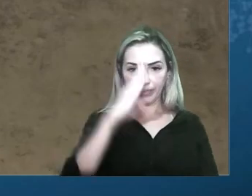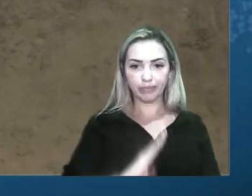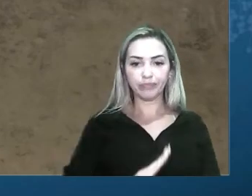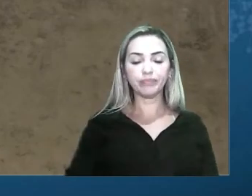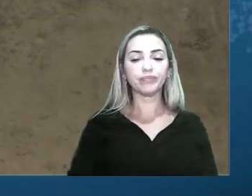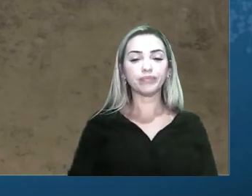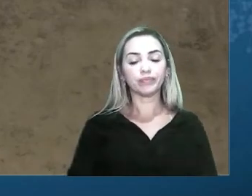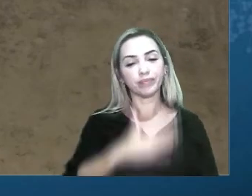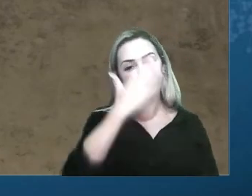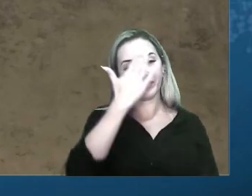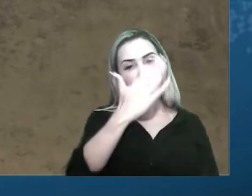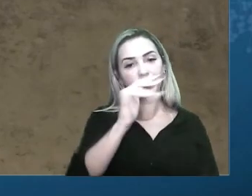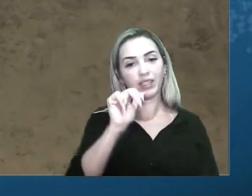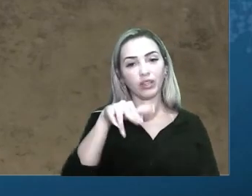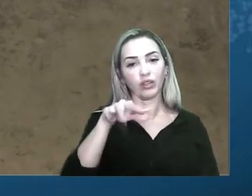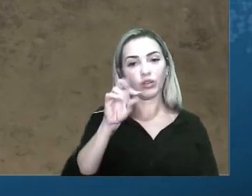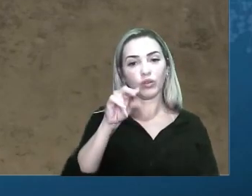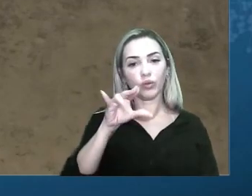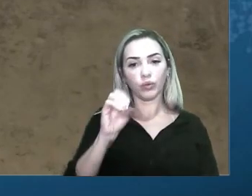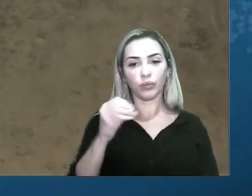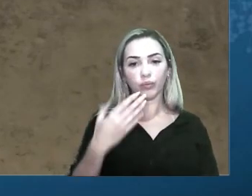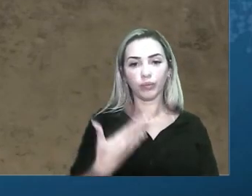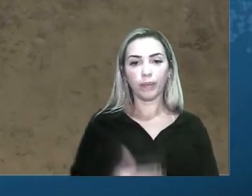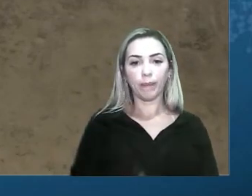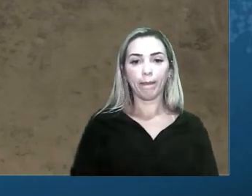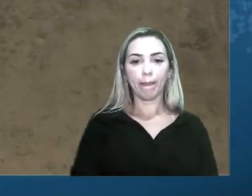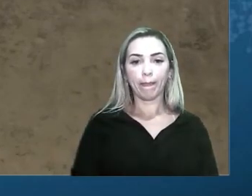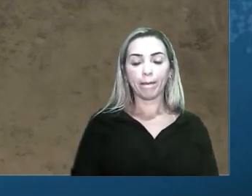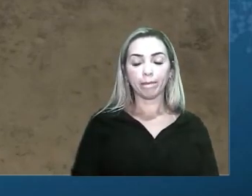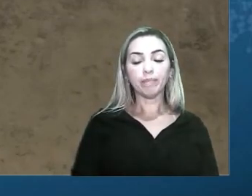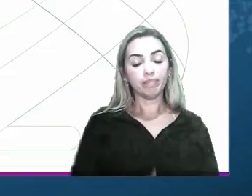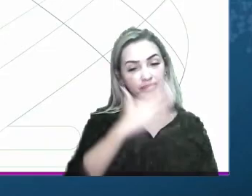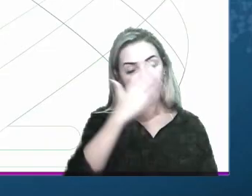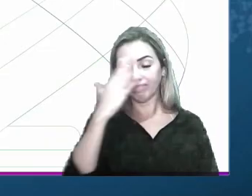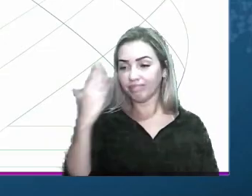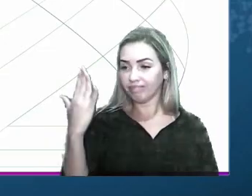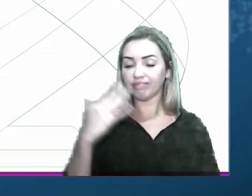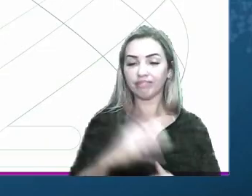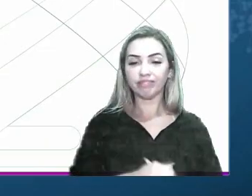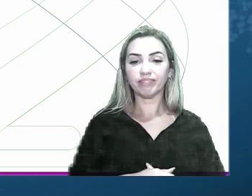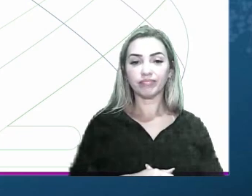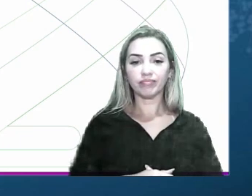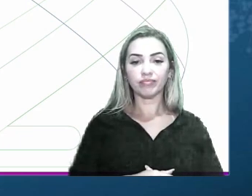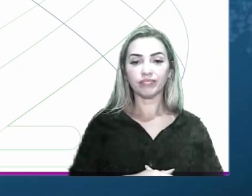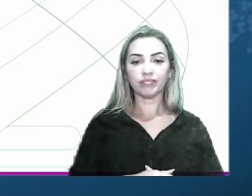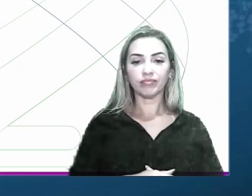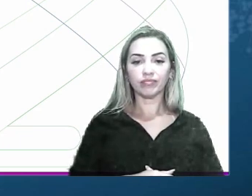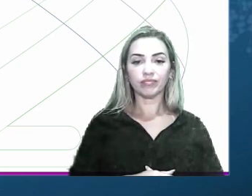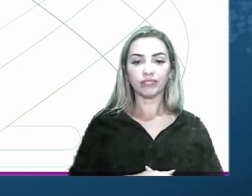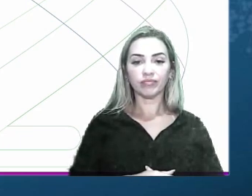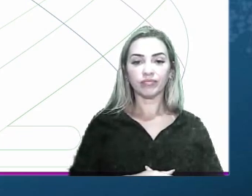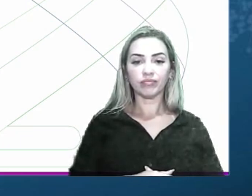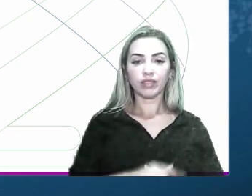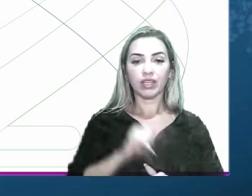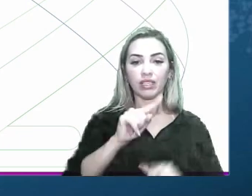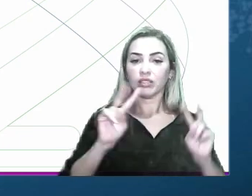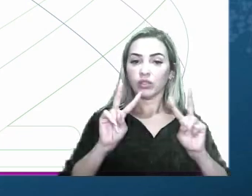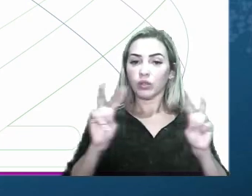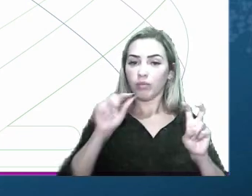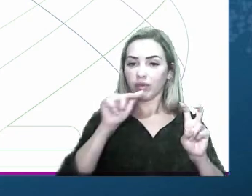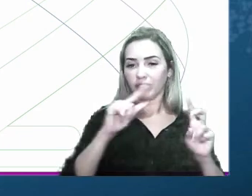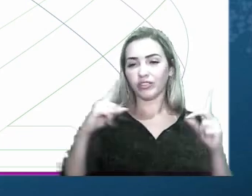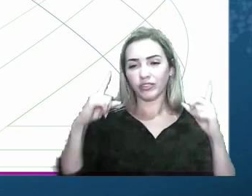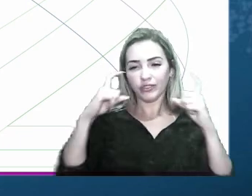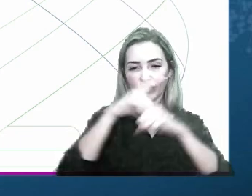Obrigado, Antônio Boro, Jean, que não está aqui. Esse é um tópico difícil